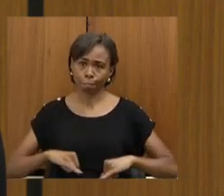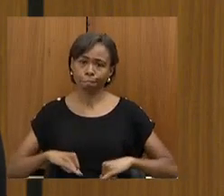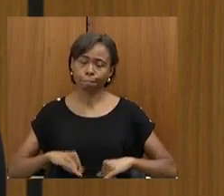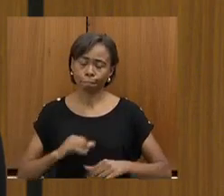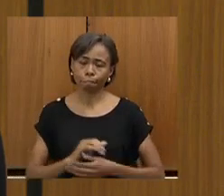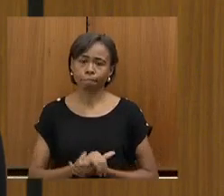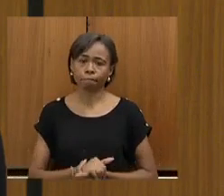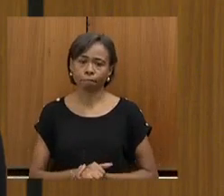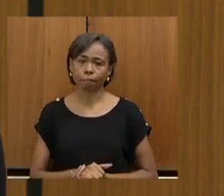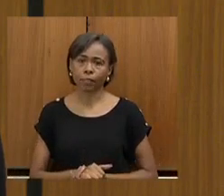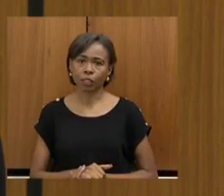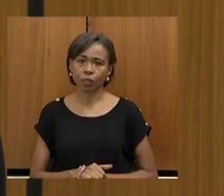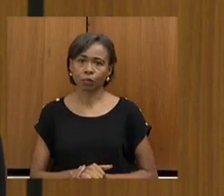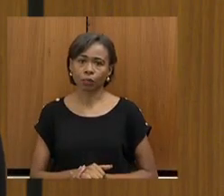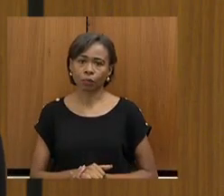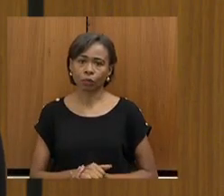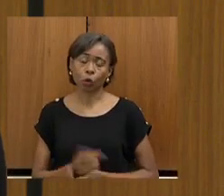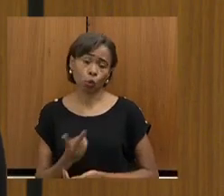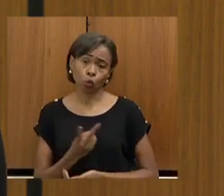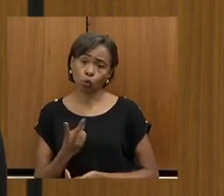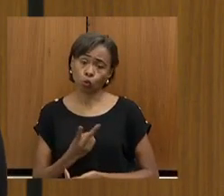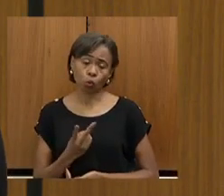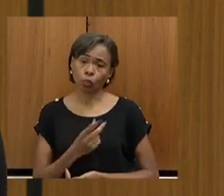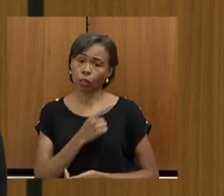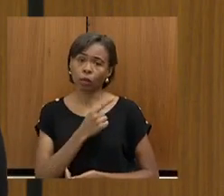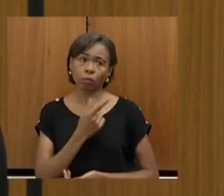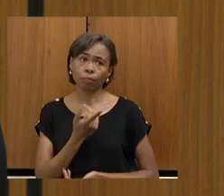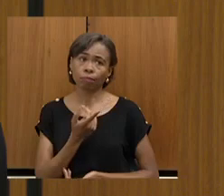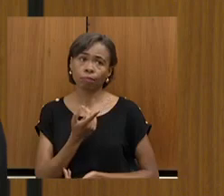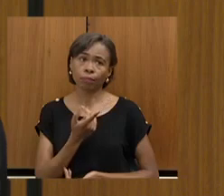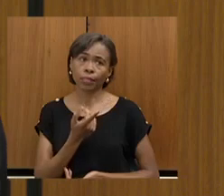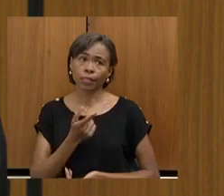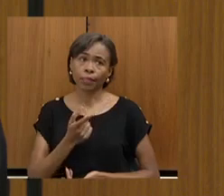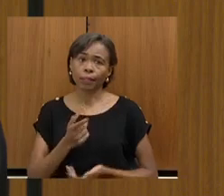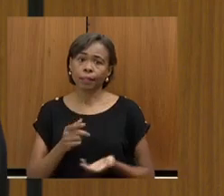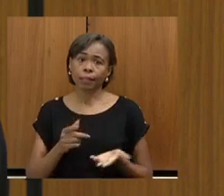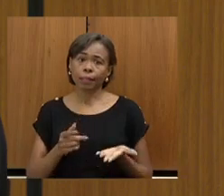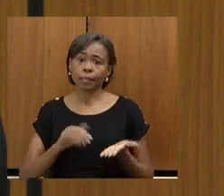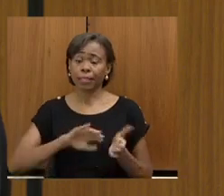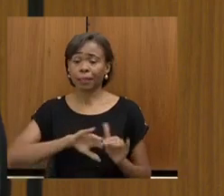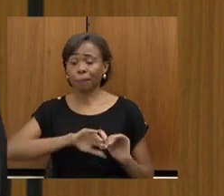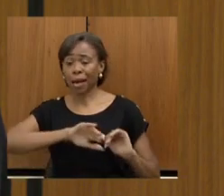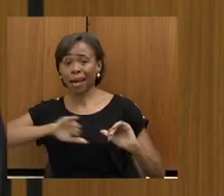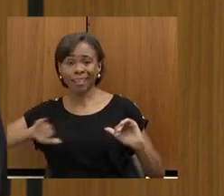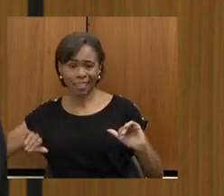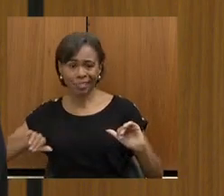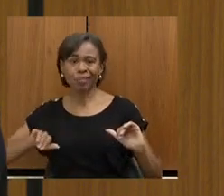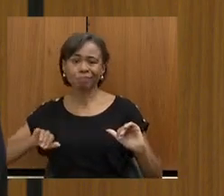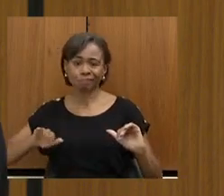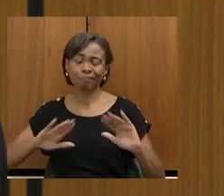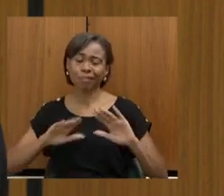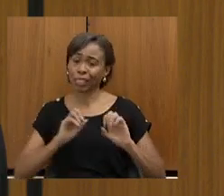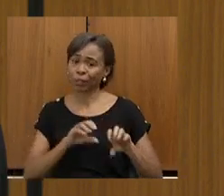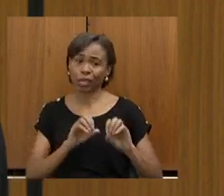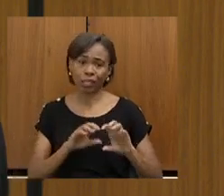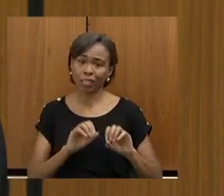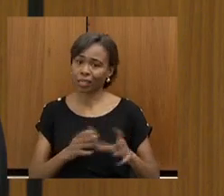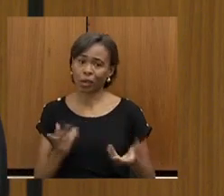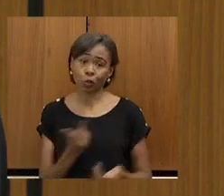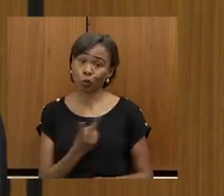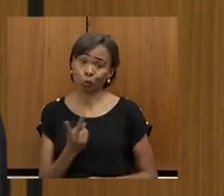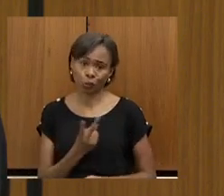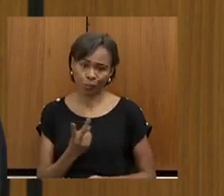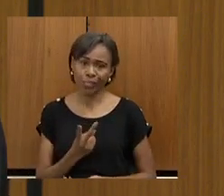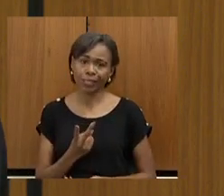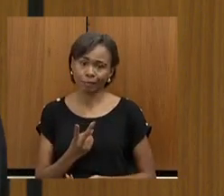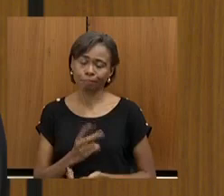eles estão sendo privados da educação, de completar o ano letivo, ambos. Não